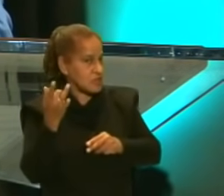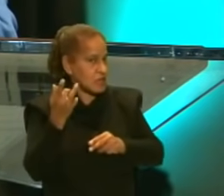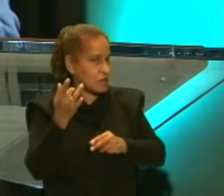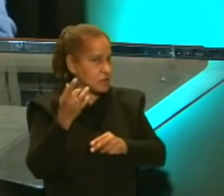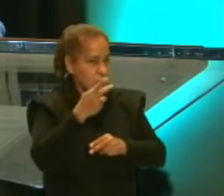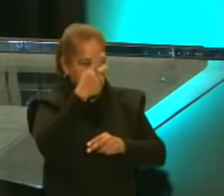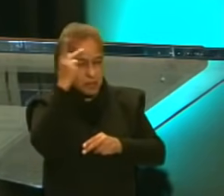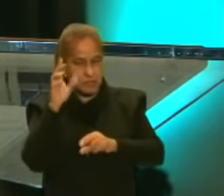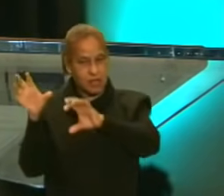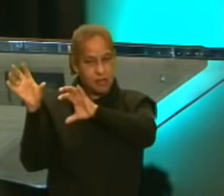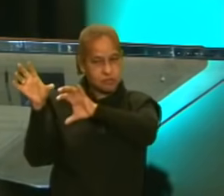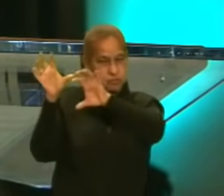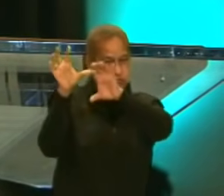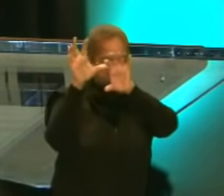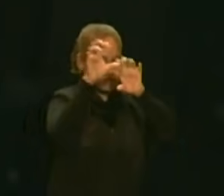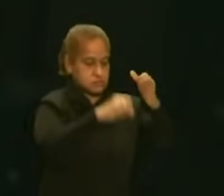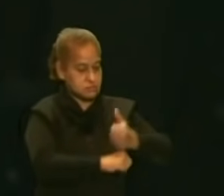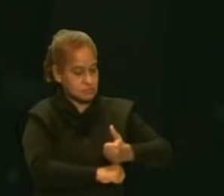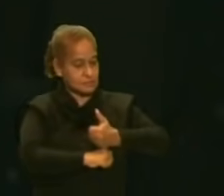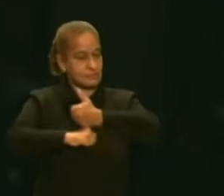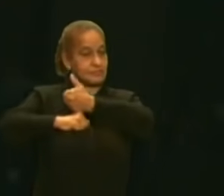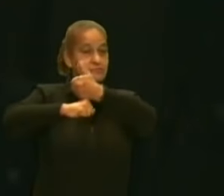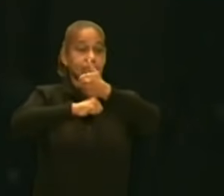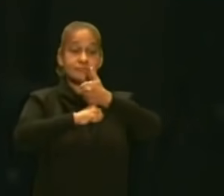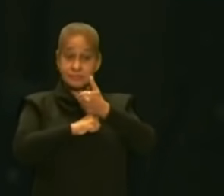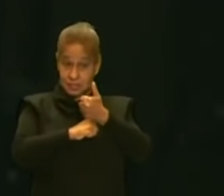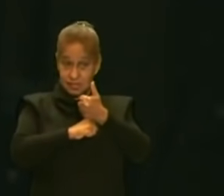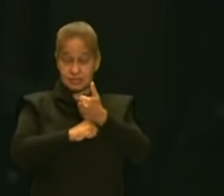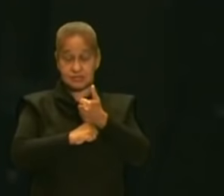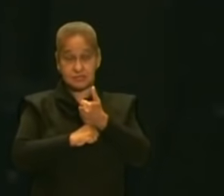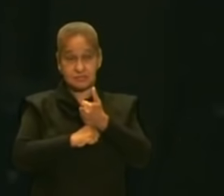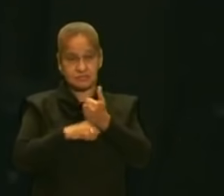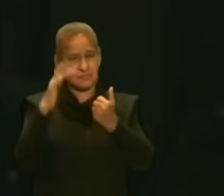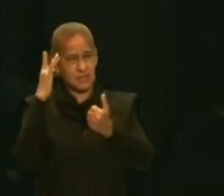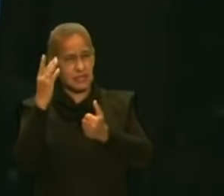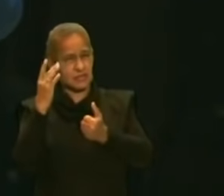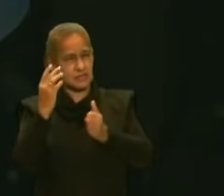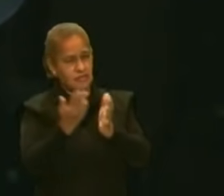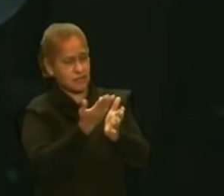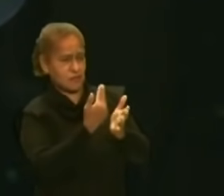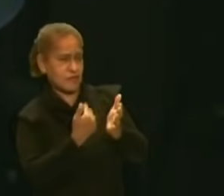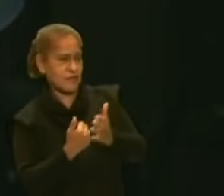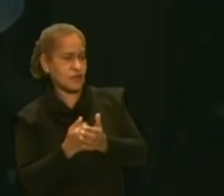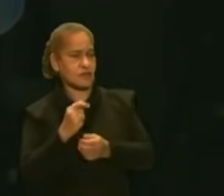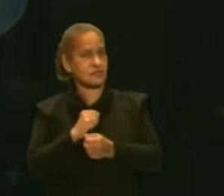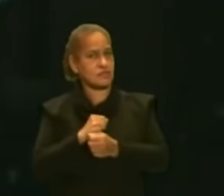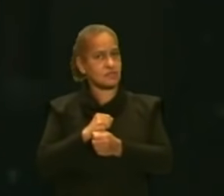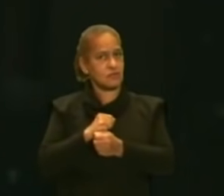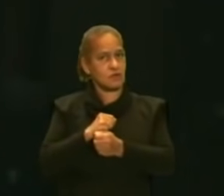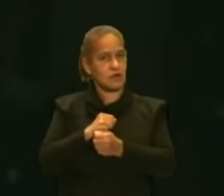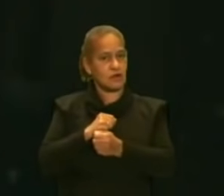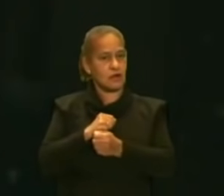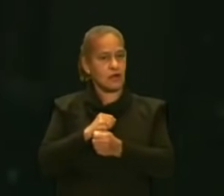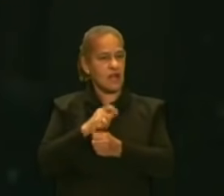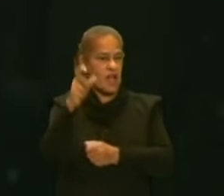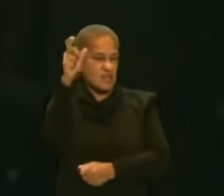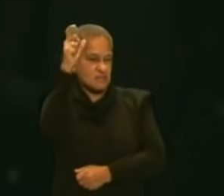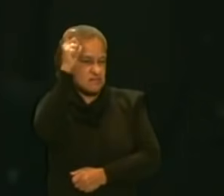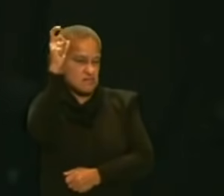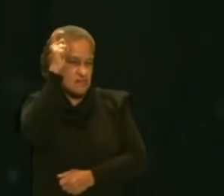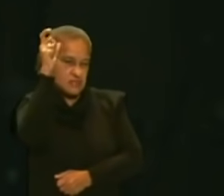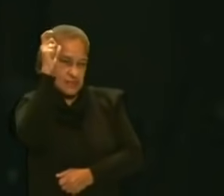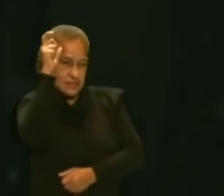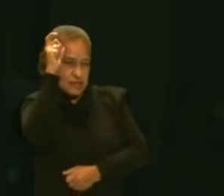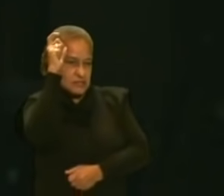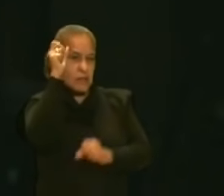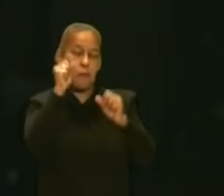de autoridade, uma figura que é, vamos dizer assim, a encarnação de Satanás, né?